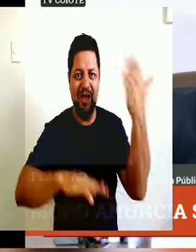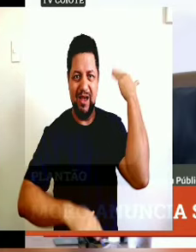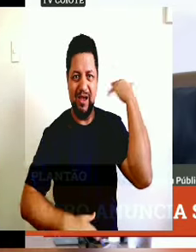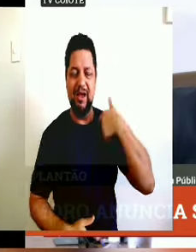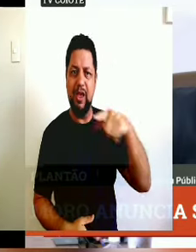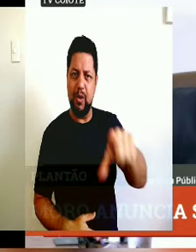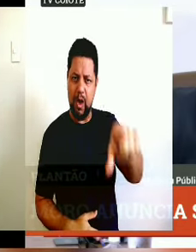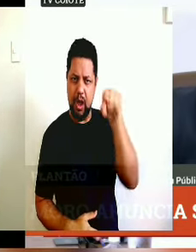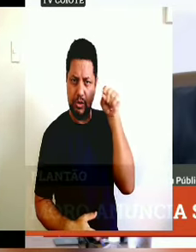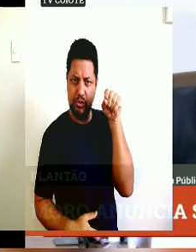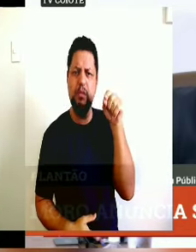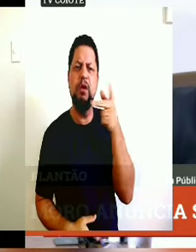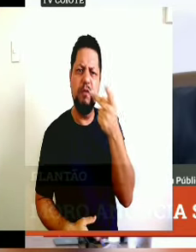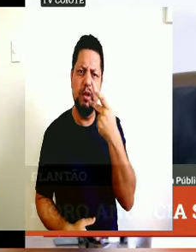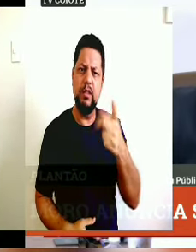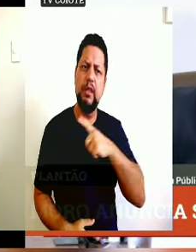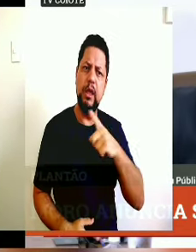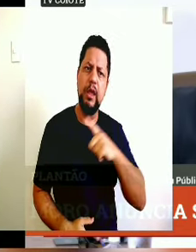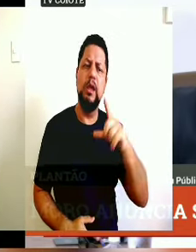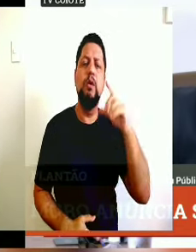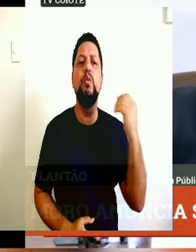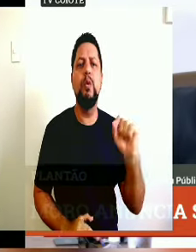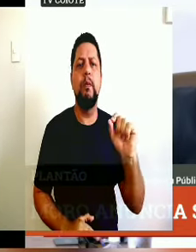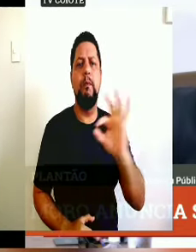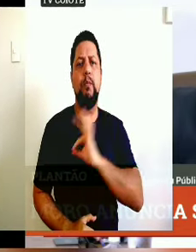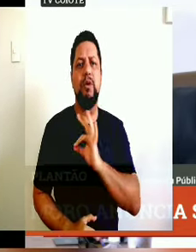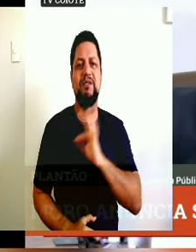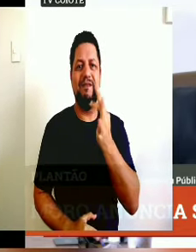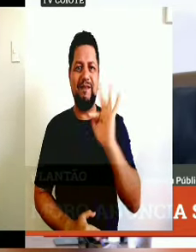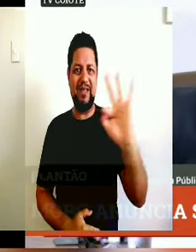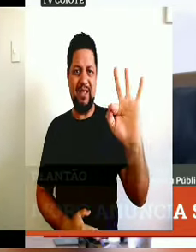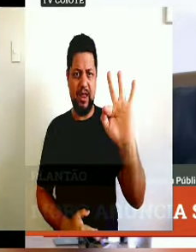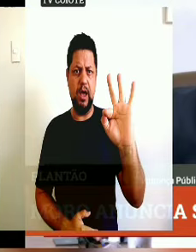pelo menos havia rumores de que a Polícia Rodoviária Federal tinha algumas